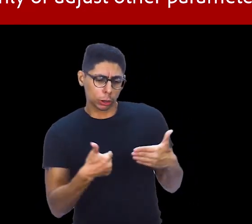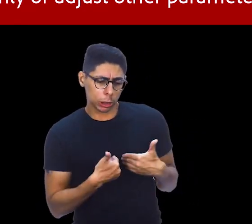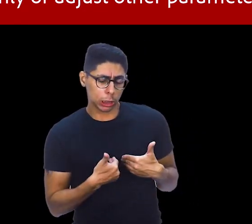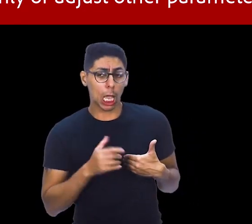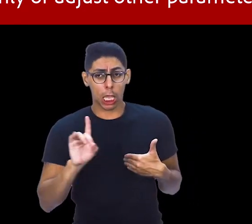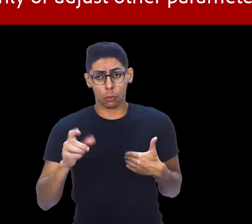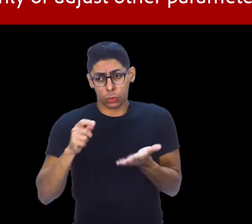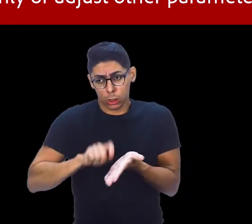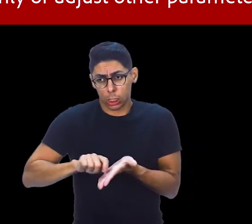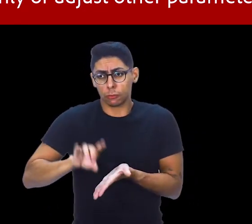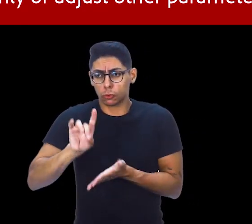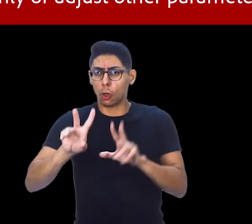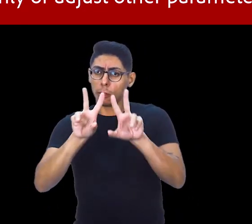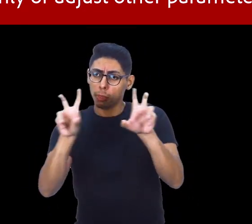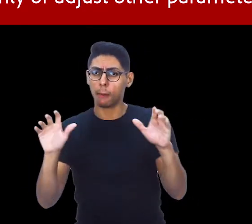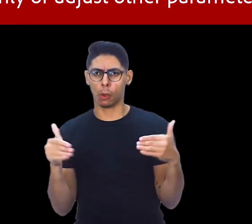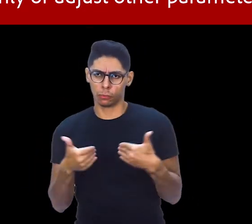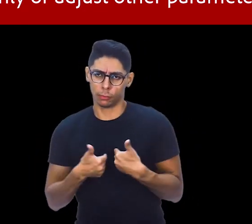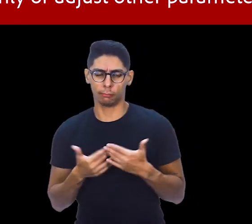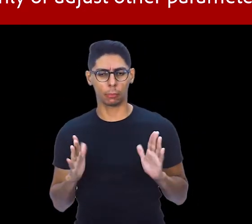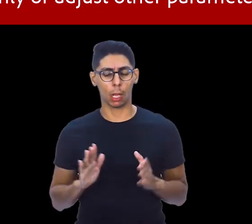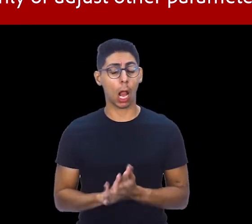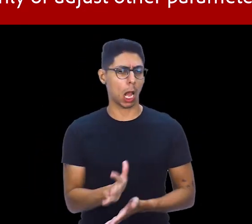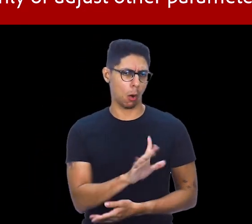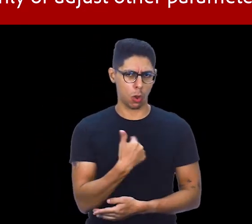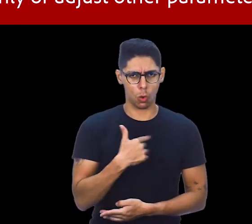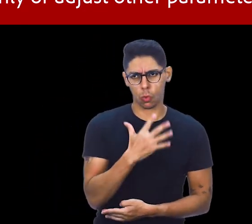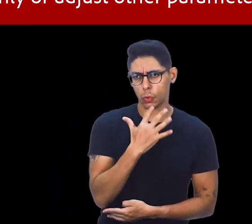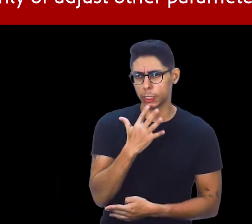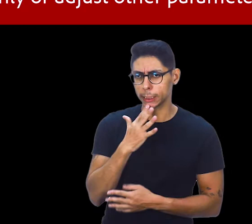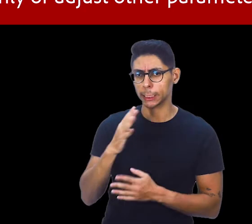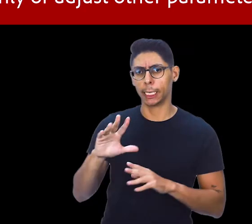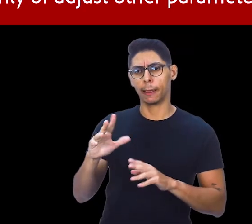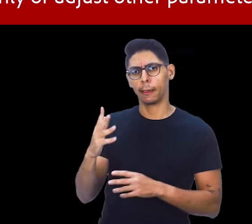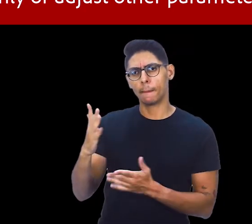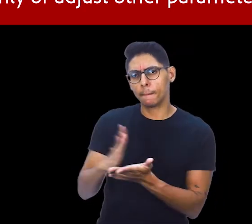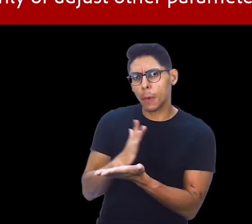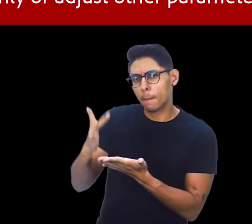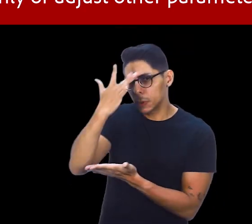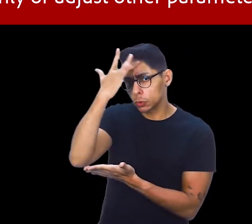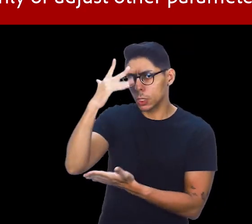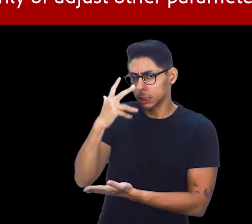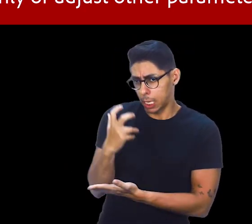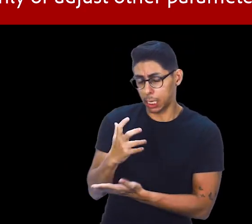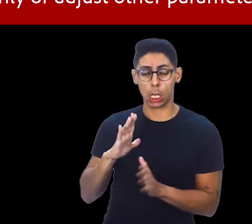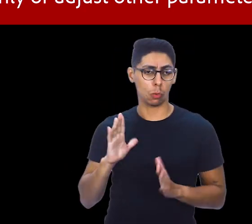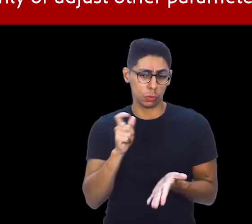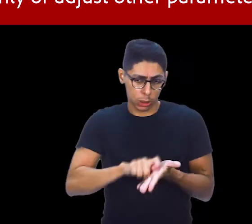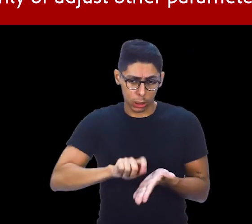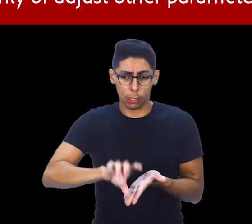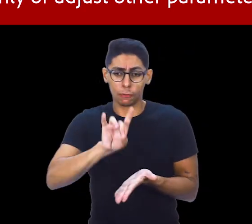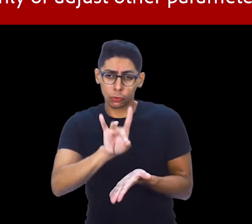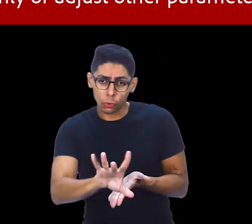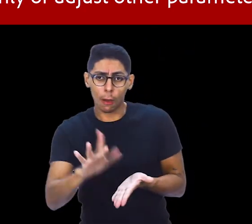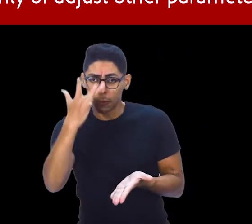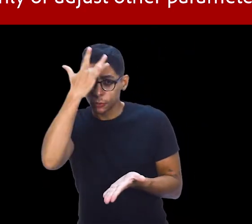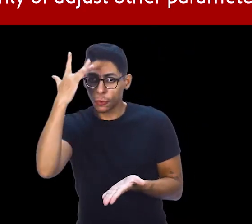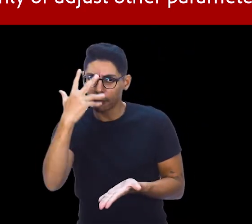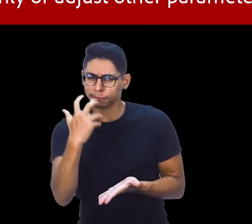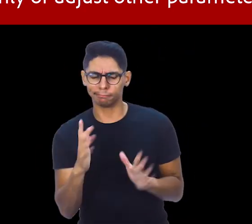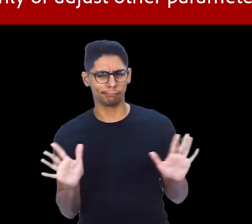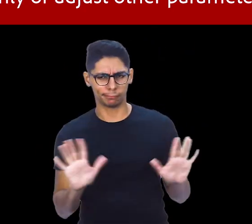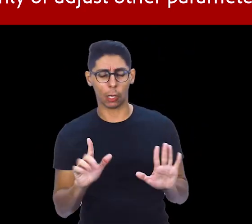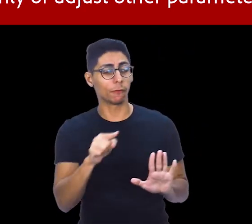autismo. Eu conheci os cegos, aí só escreve sobre cegos. Não, você se propôs a escrever sobre todas as áreas